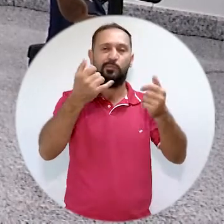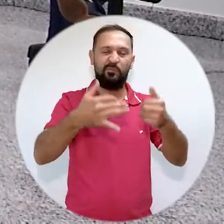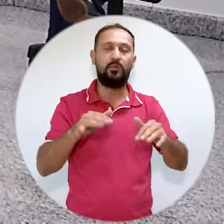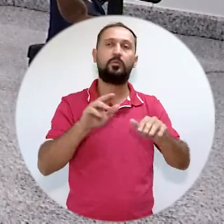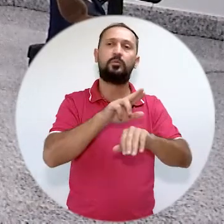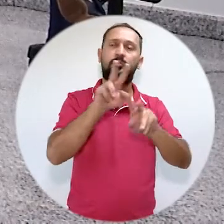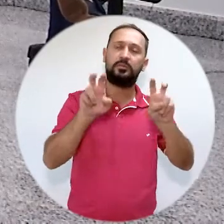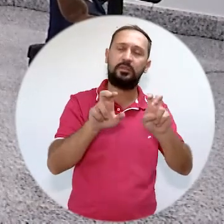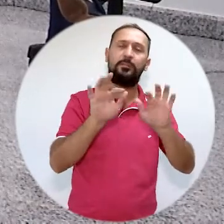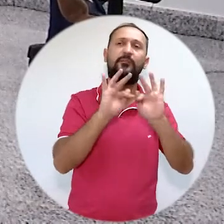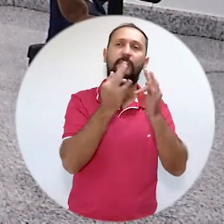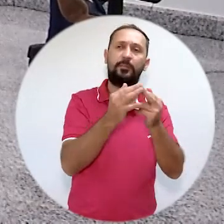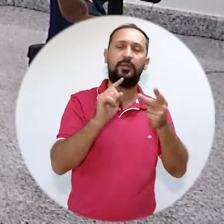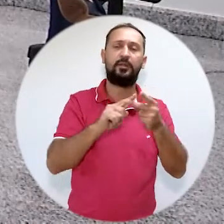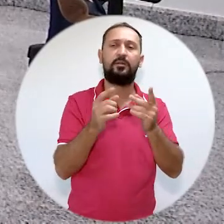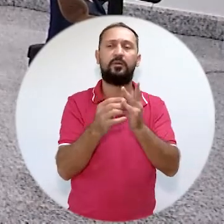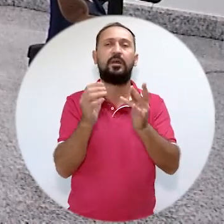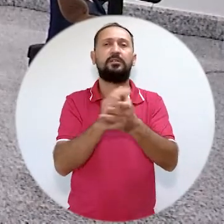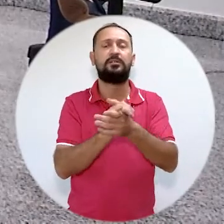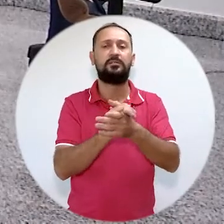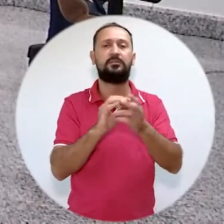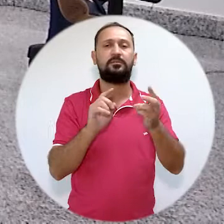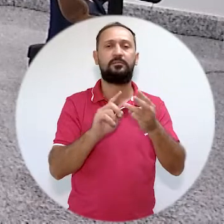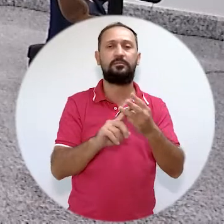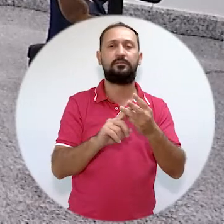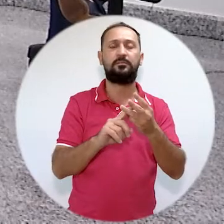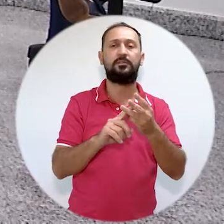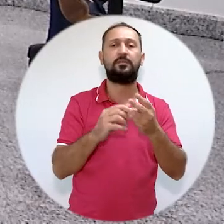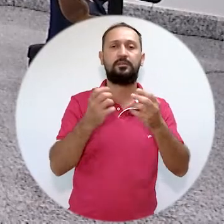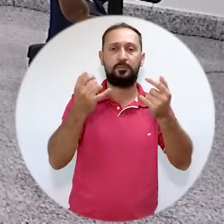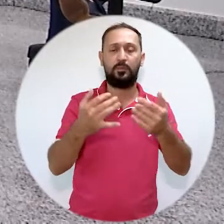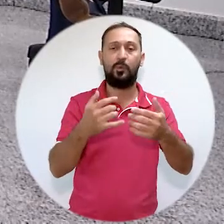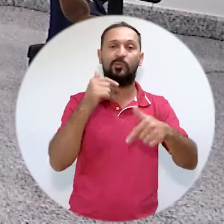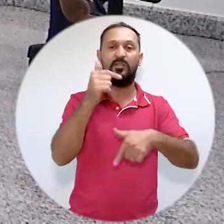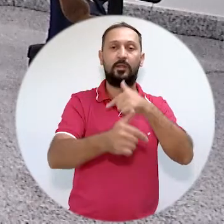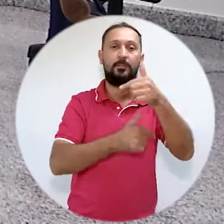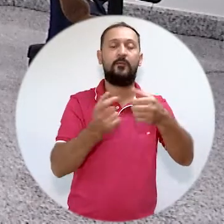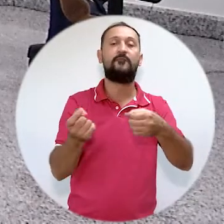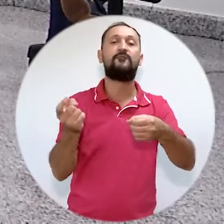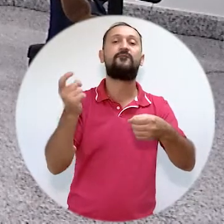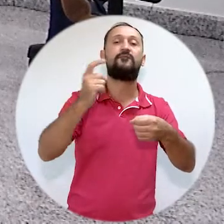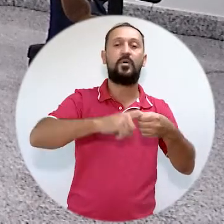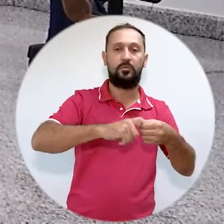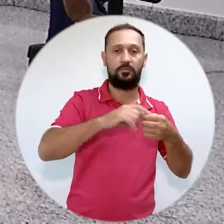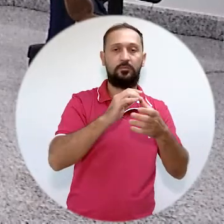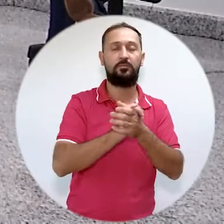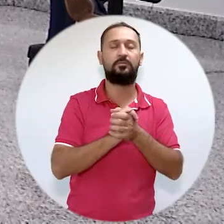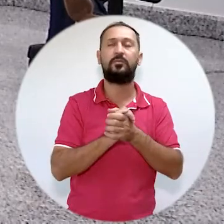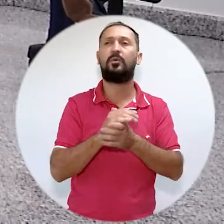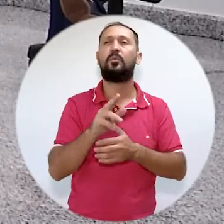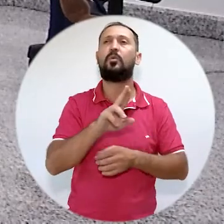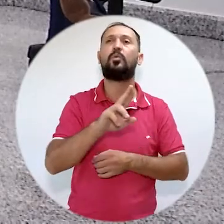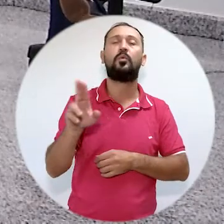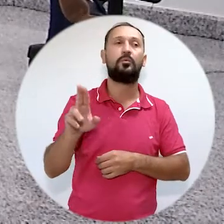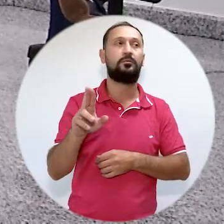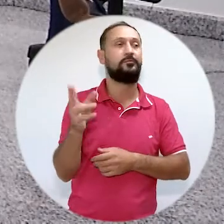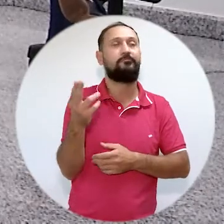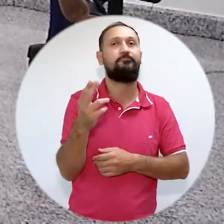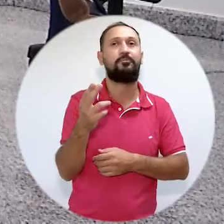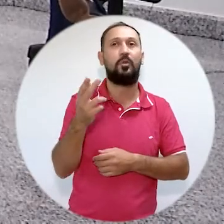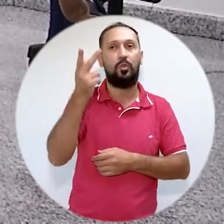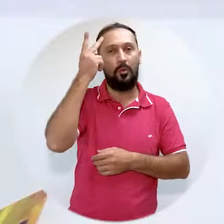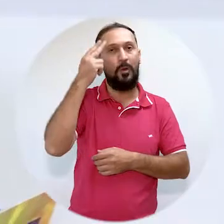falou da família, dos filhos, dos casais, e você iniciou falando do retorno ao trabalho, não gosto muito dessa expressão, mas desse